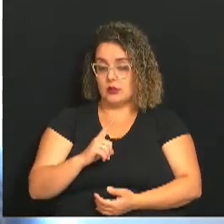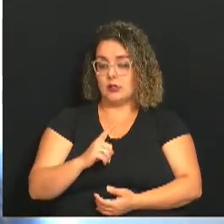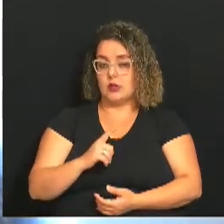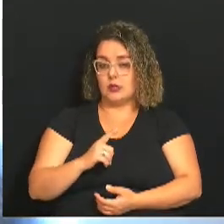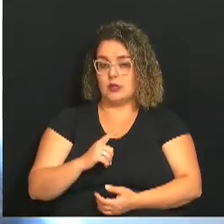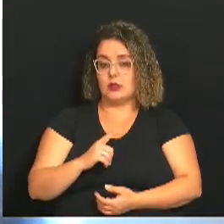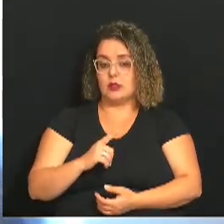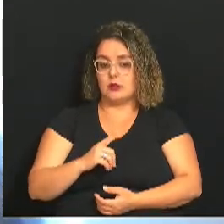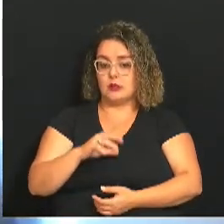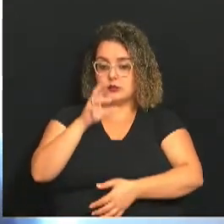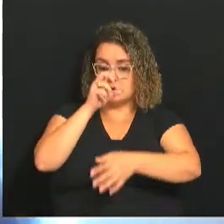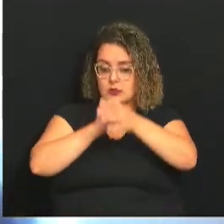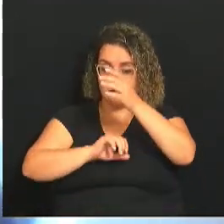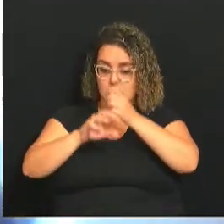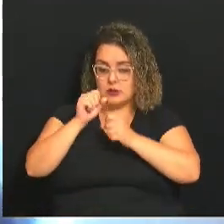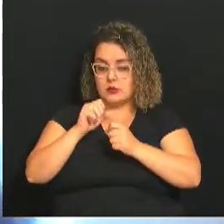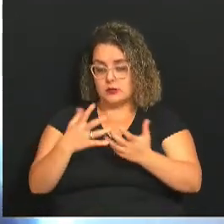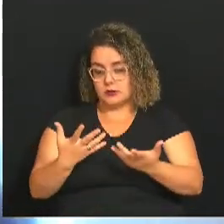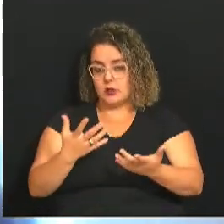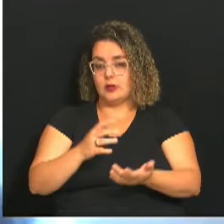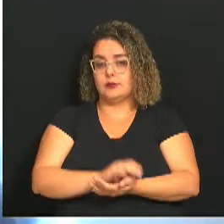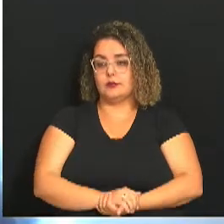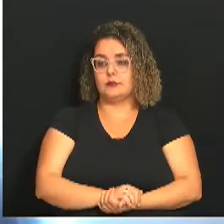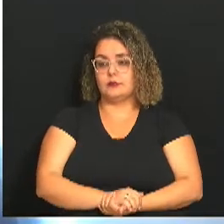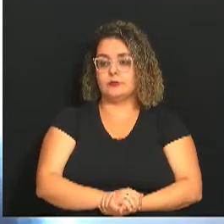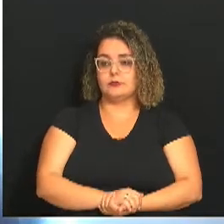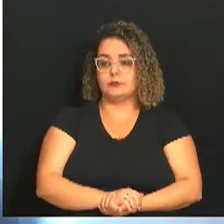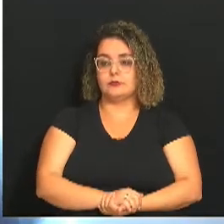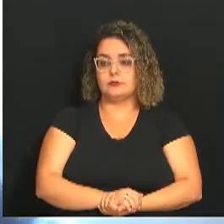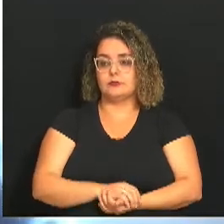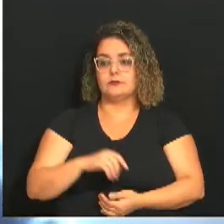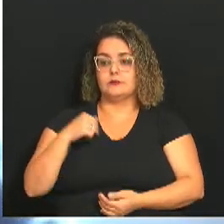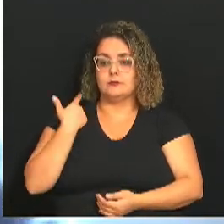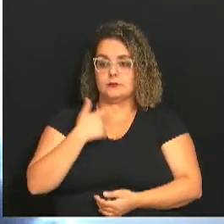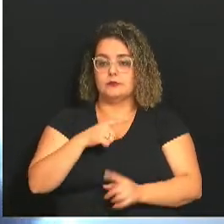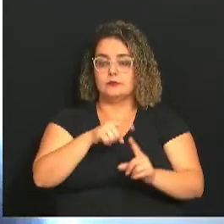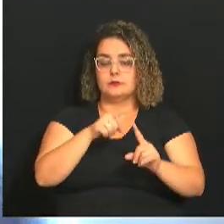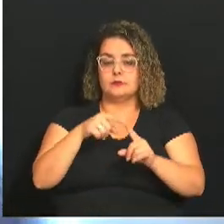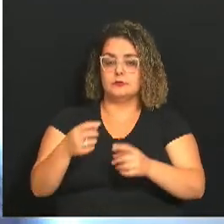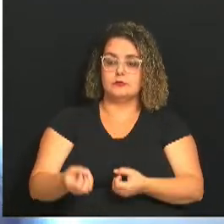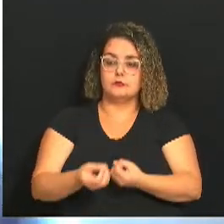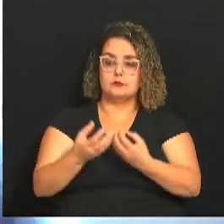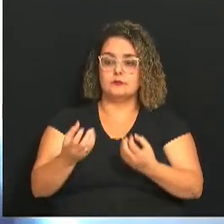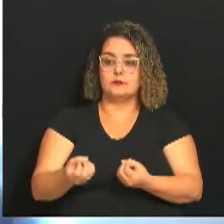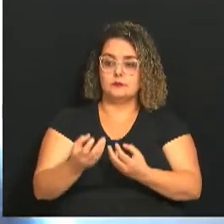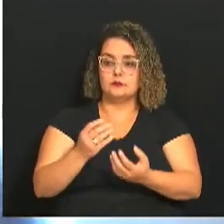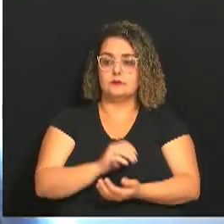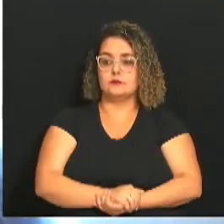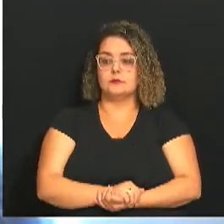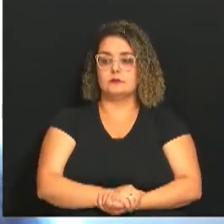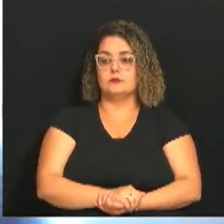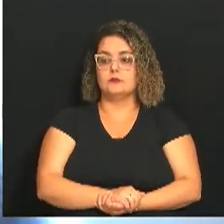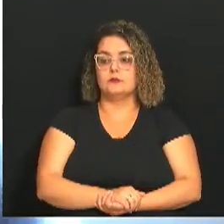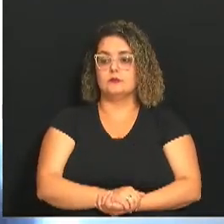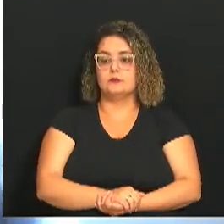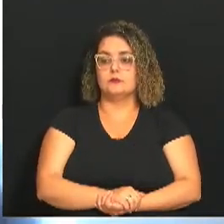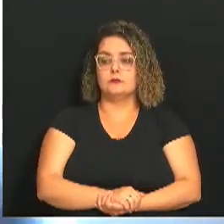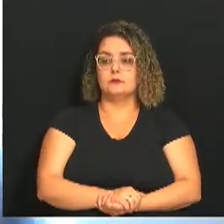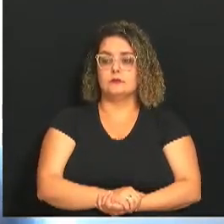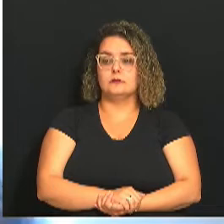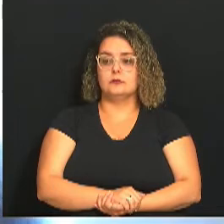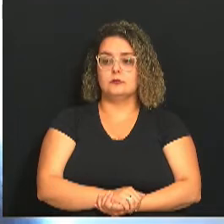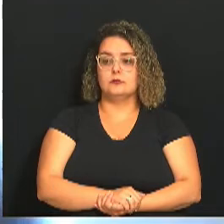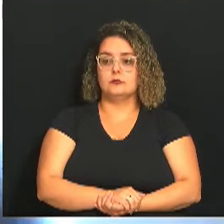sempre trazer esse tipo de informação para a população. Com relação, né, ao Centro Regional